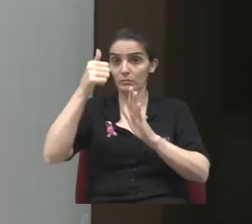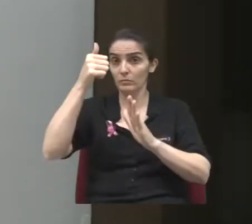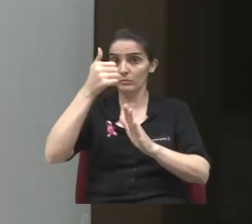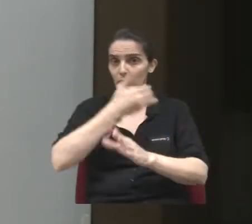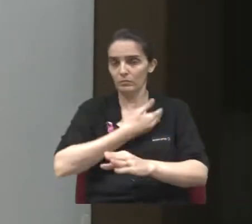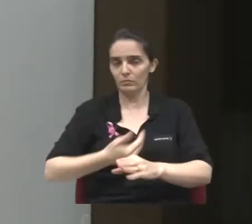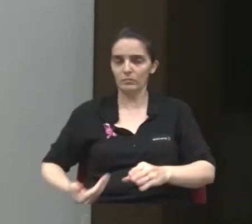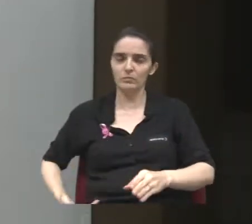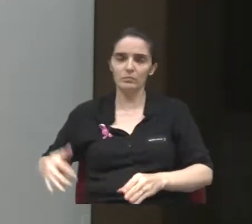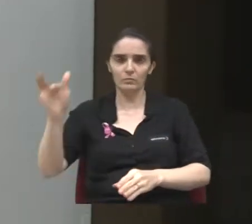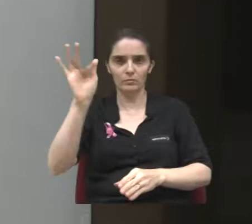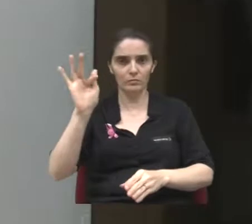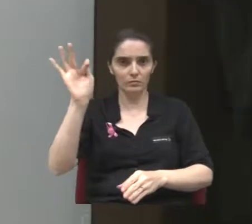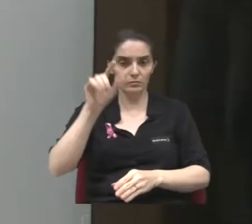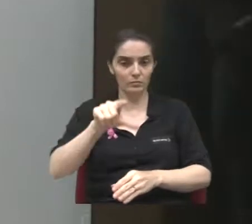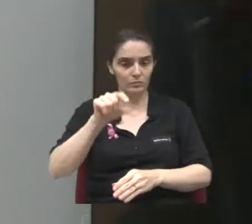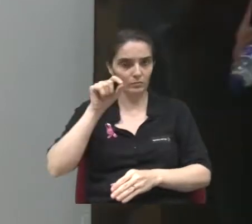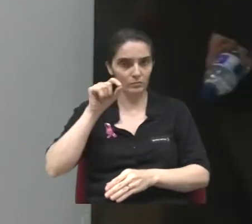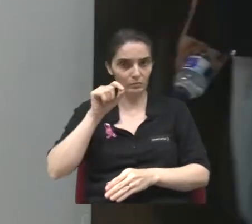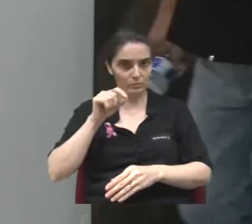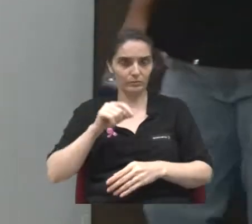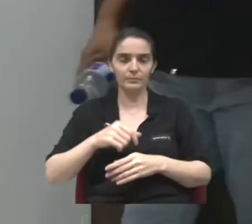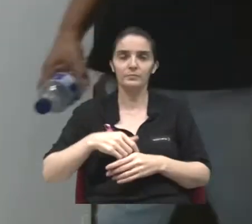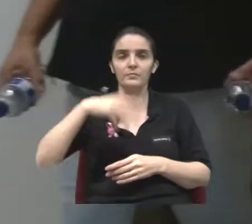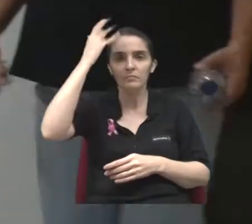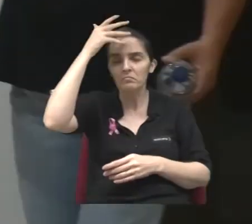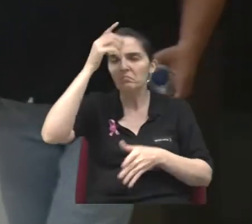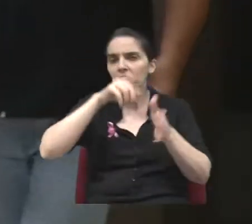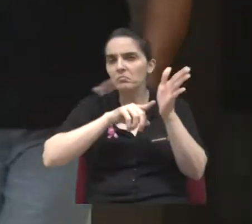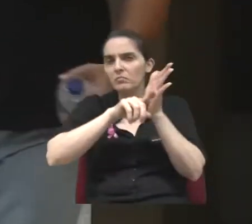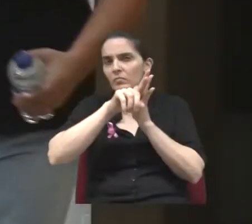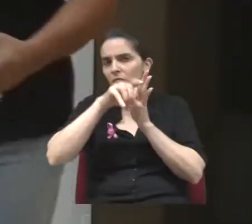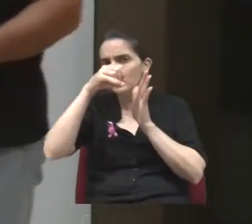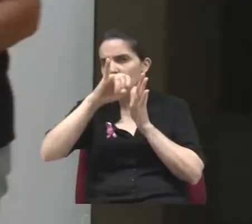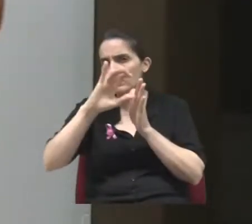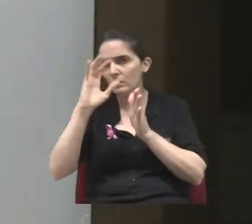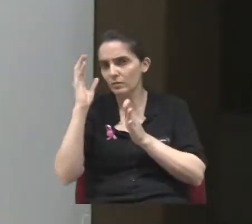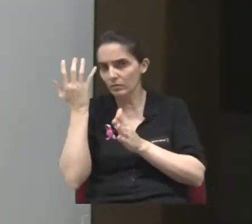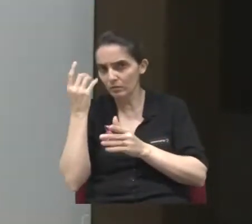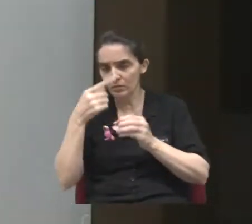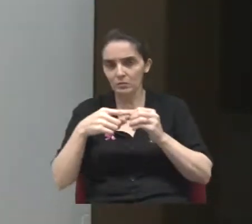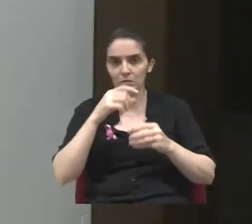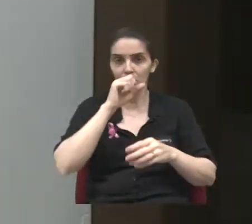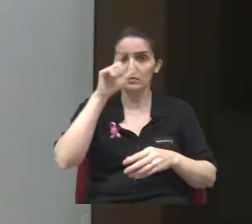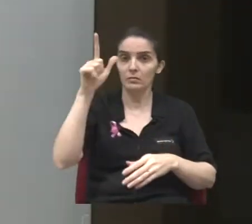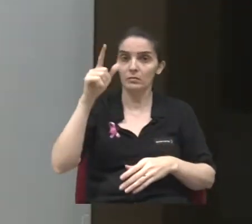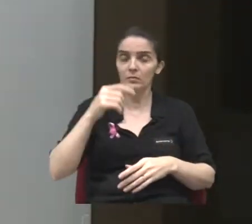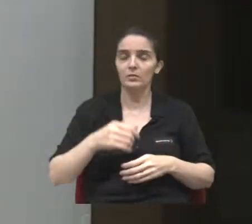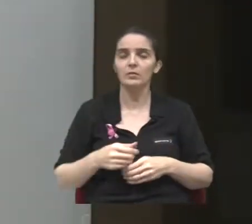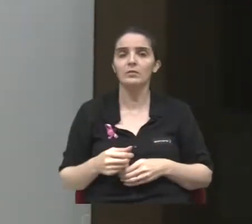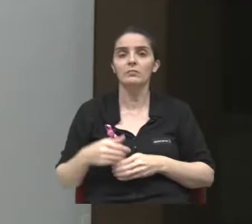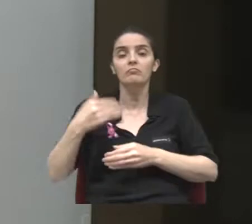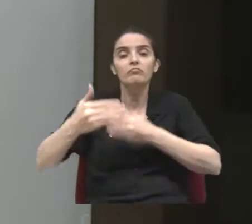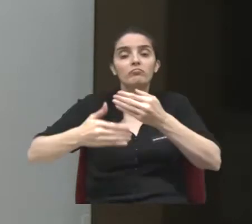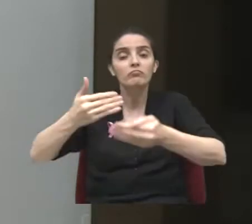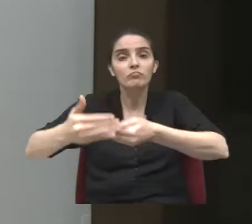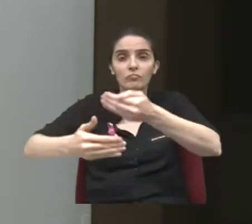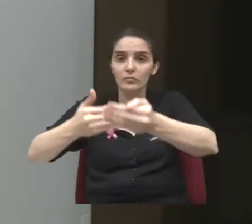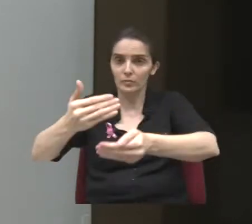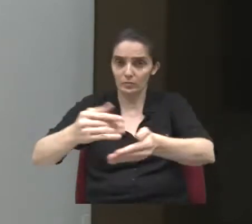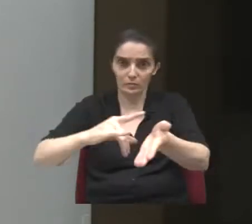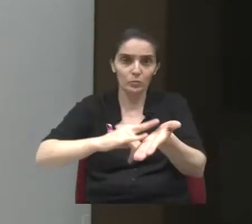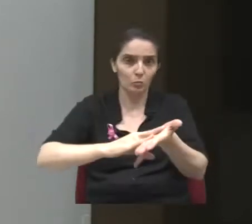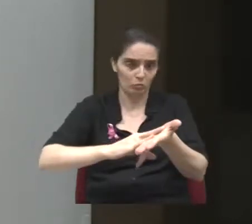Então, estou perguntando aqui se isso vai acontecer em Limeira, até quando vão esses contratos e o que se